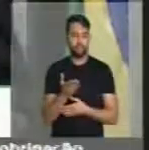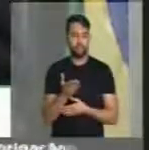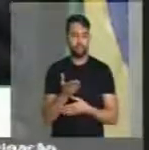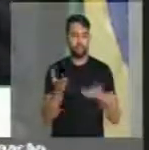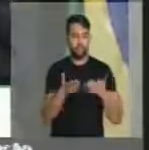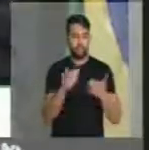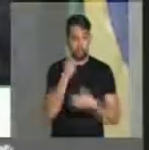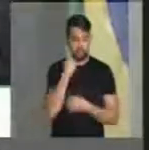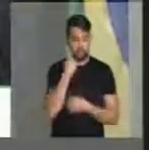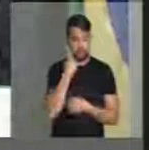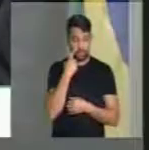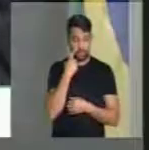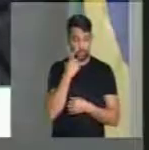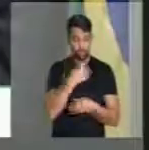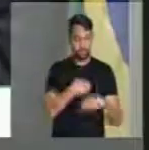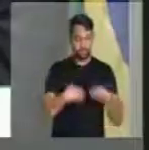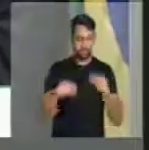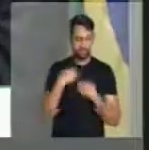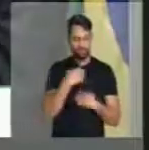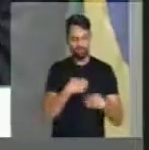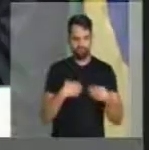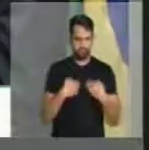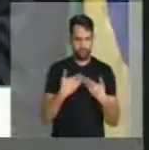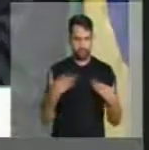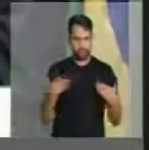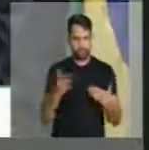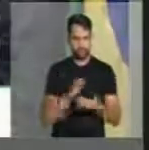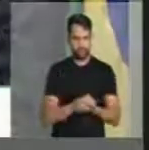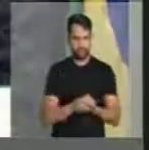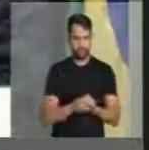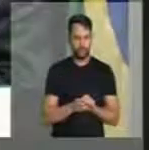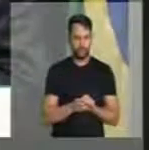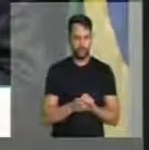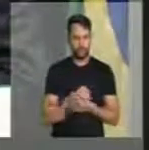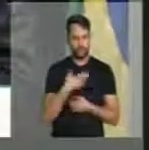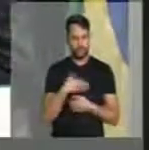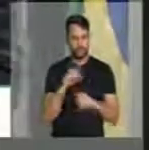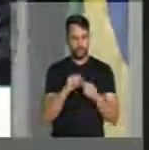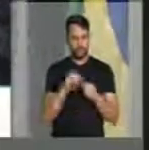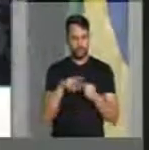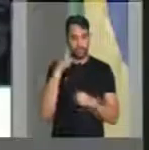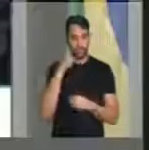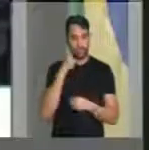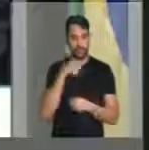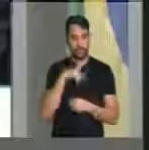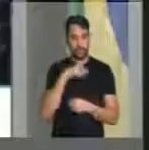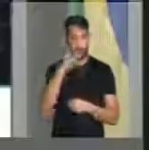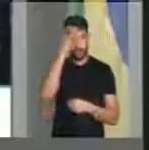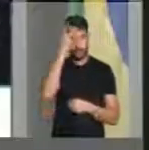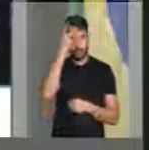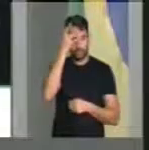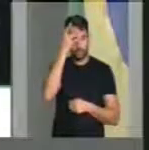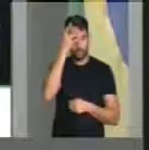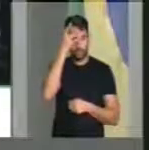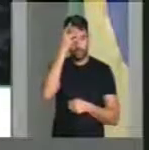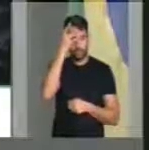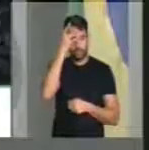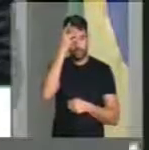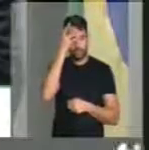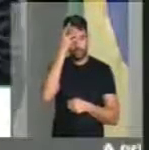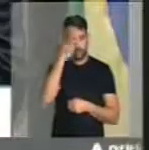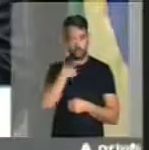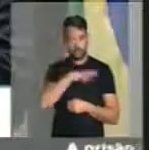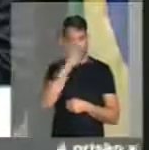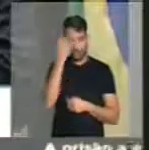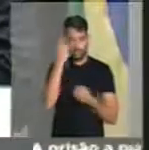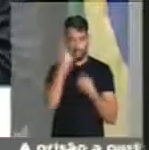Agora veja o que é o desespero. Eu gosto de fazer política com lógica. Os que